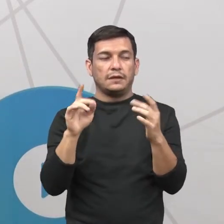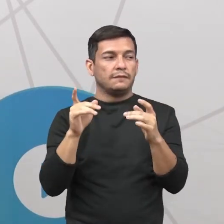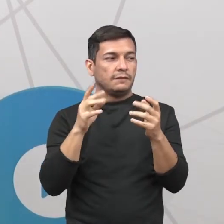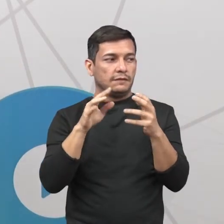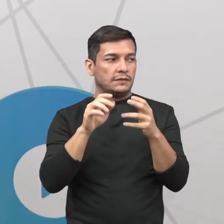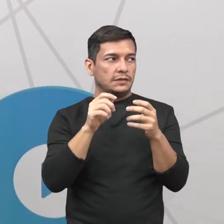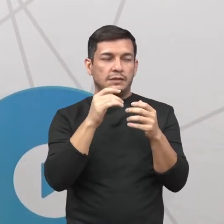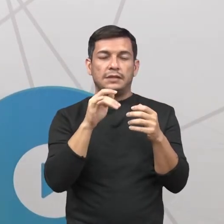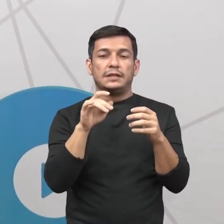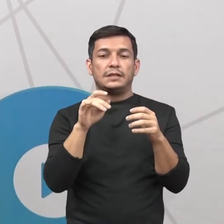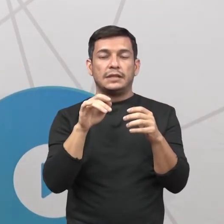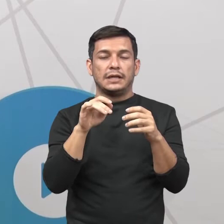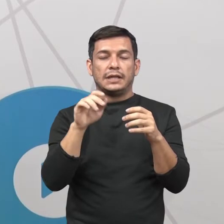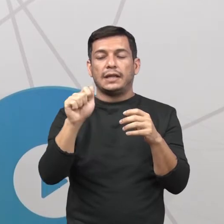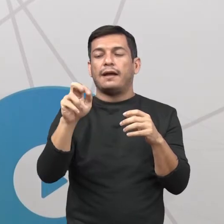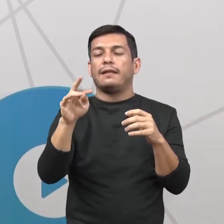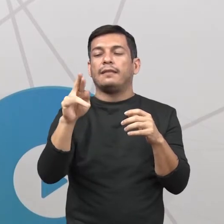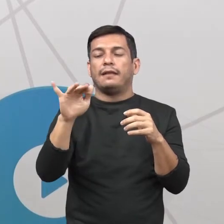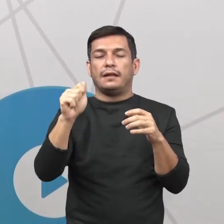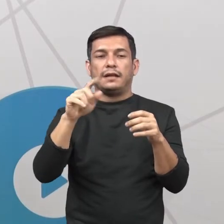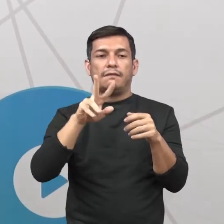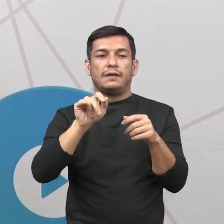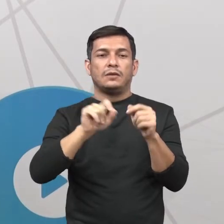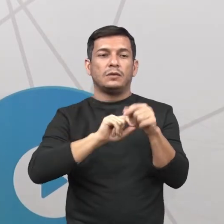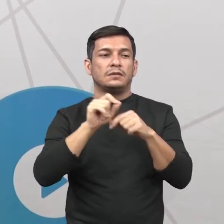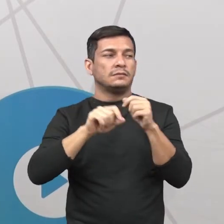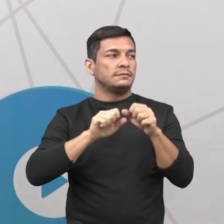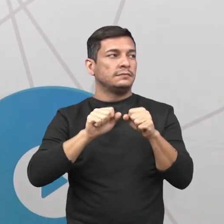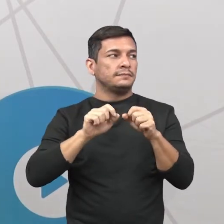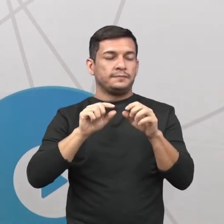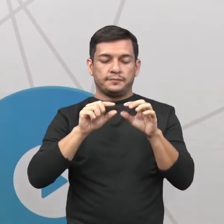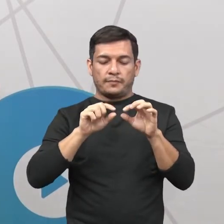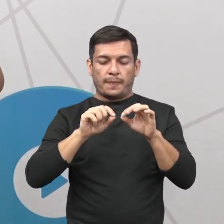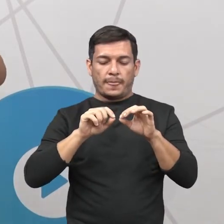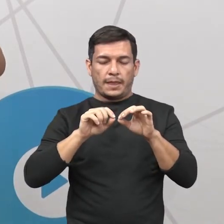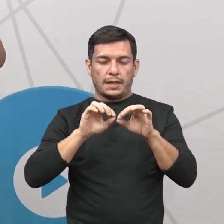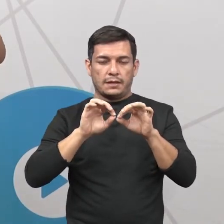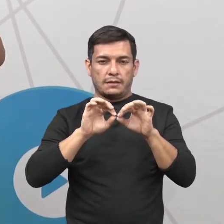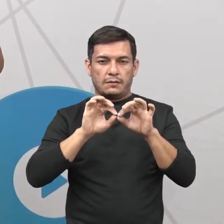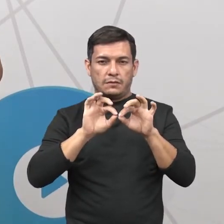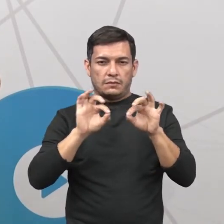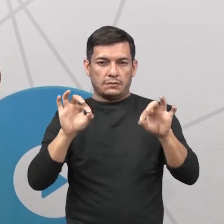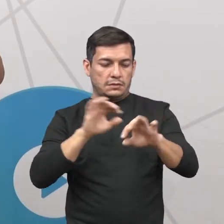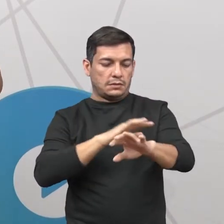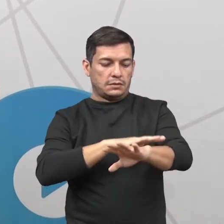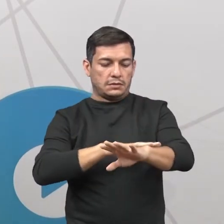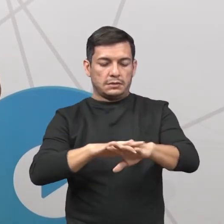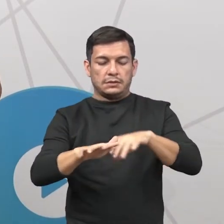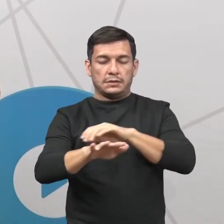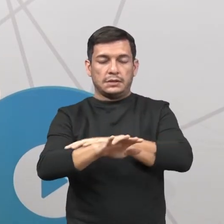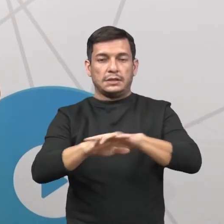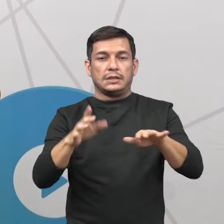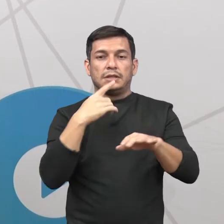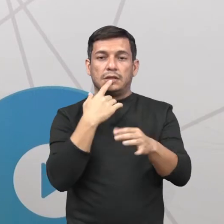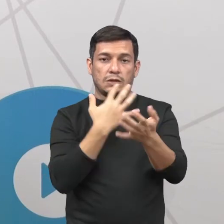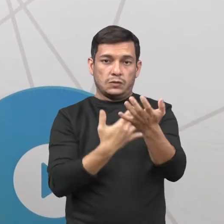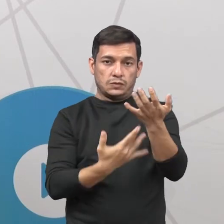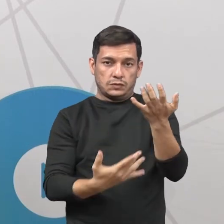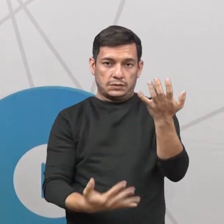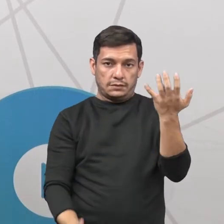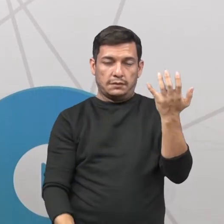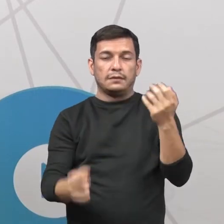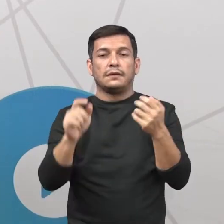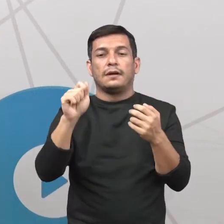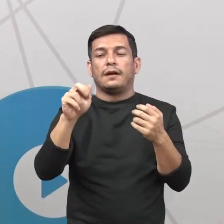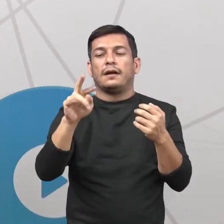as artérias vão se ramificando em pequenas estruturas até que o sangue